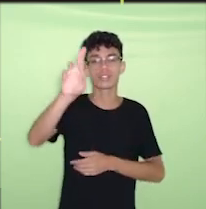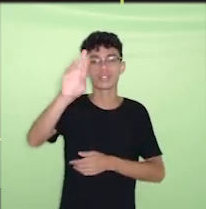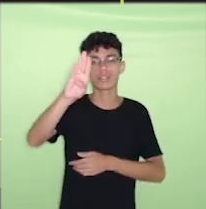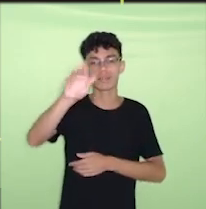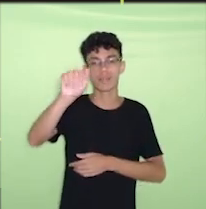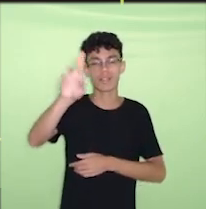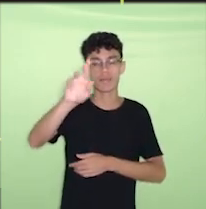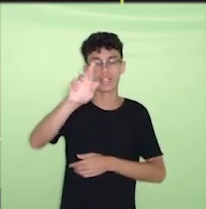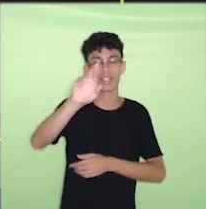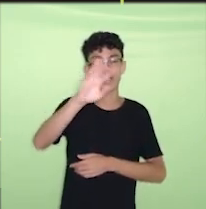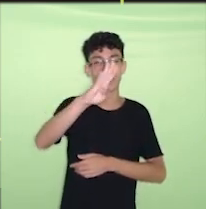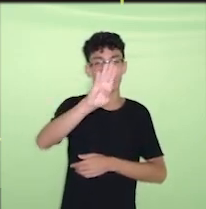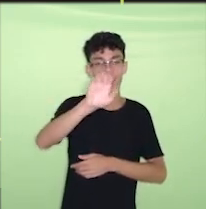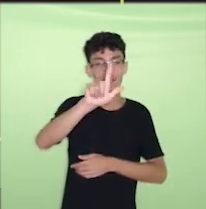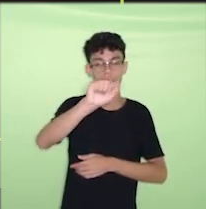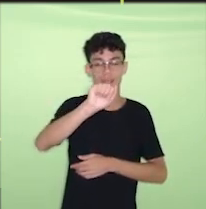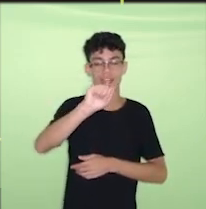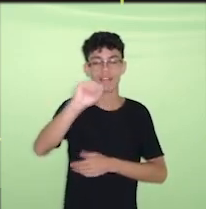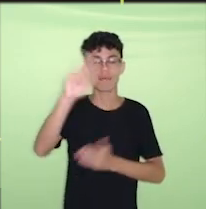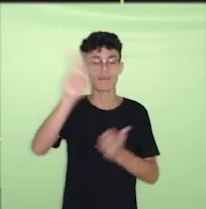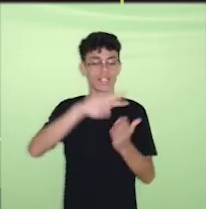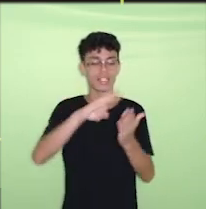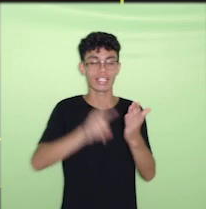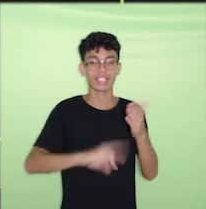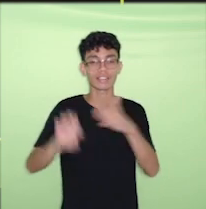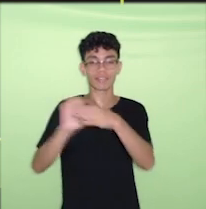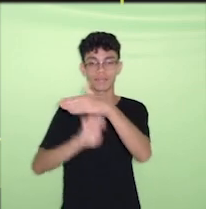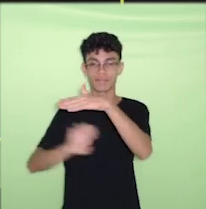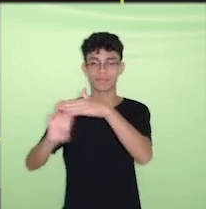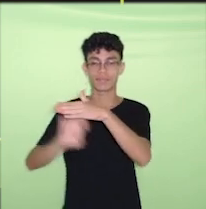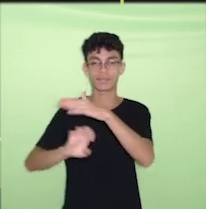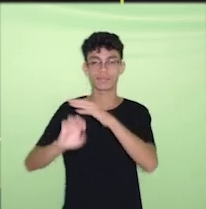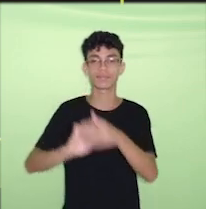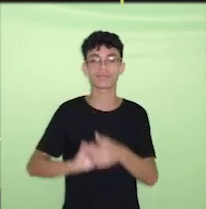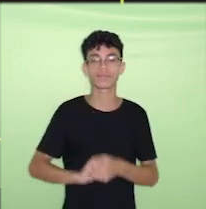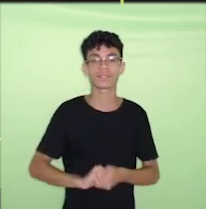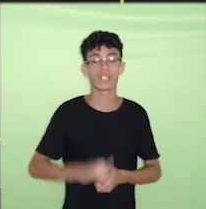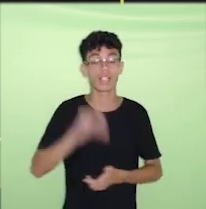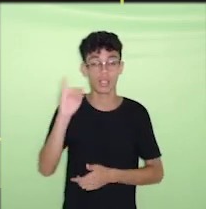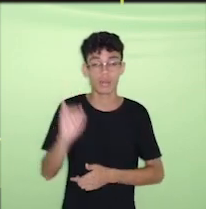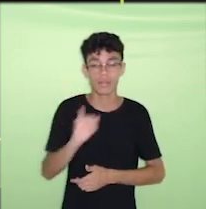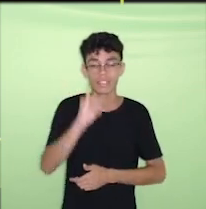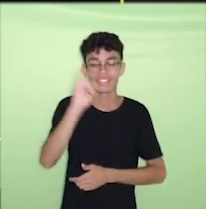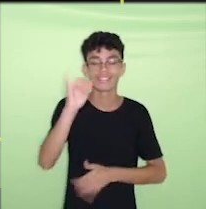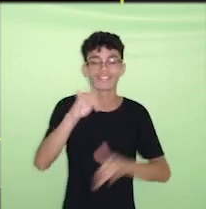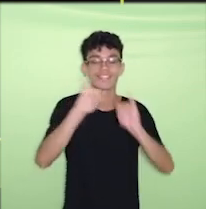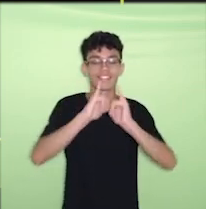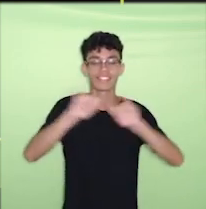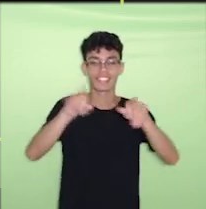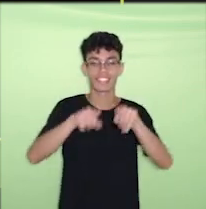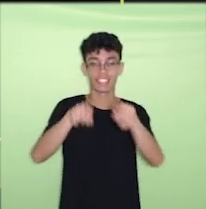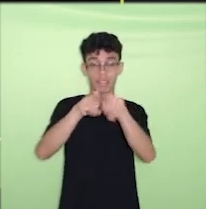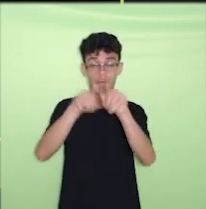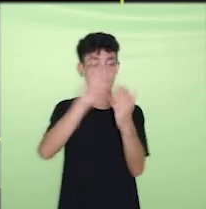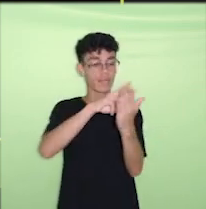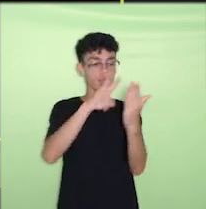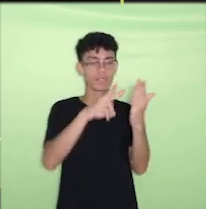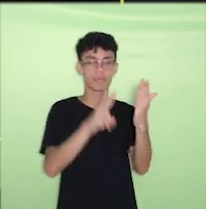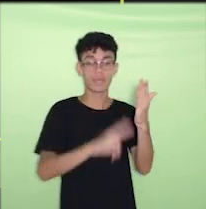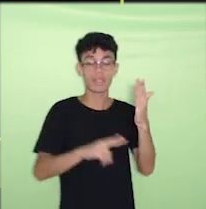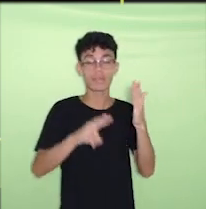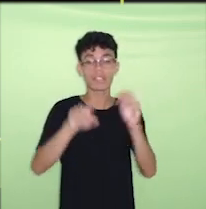Frazão e a Bela Rhodes para ler com a gente a empresa. É importante dizer também que essa leitura ela vai